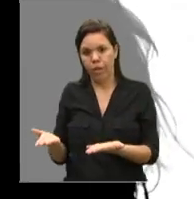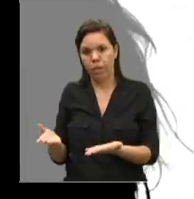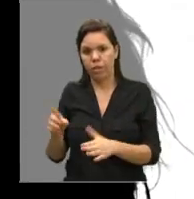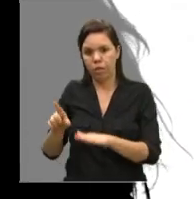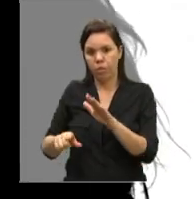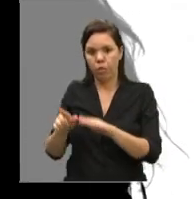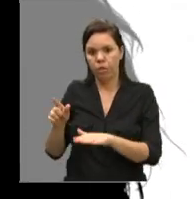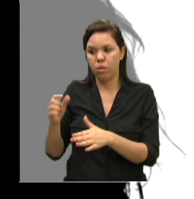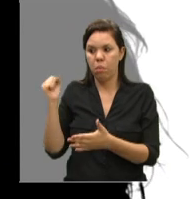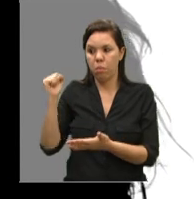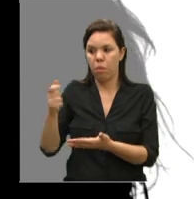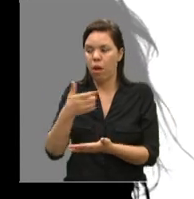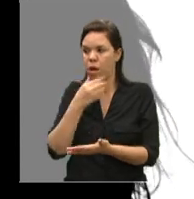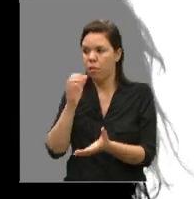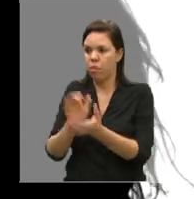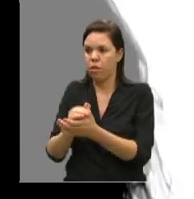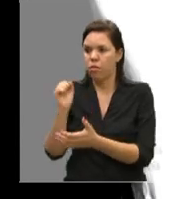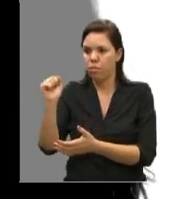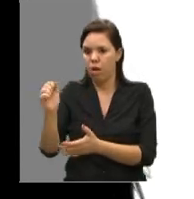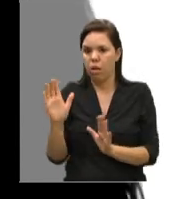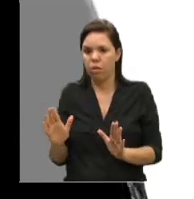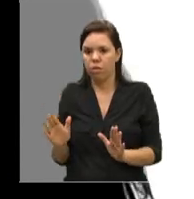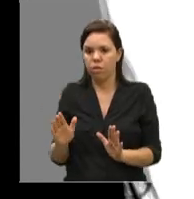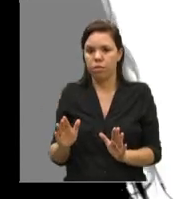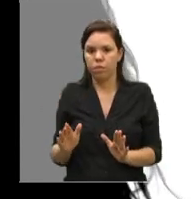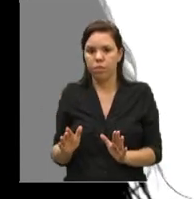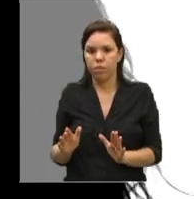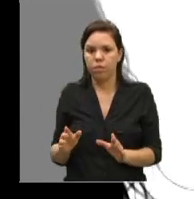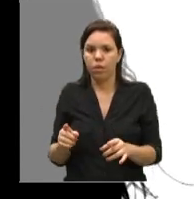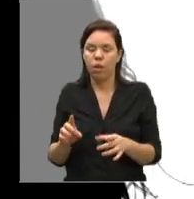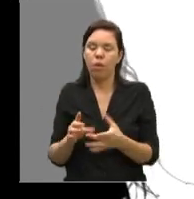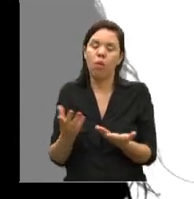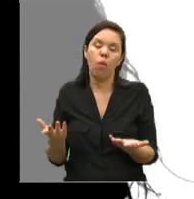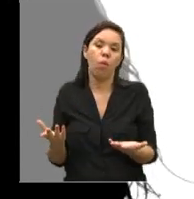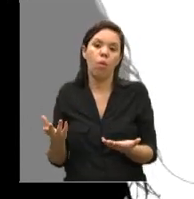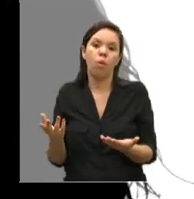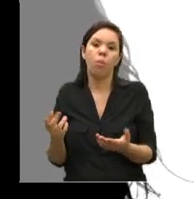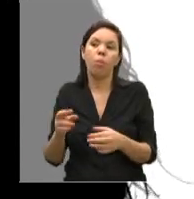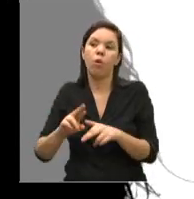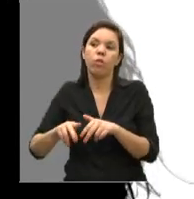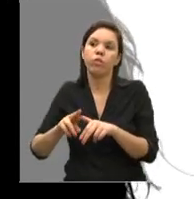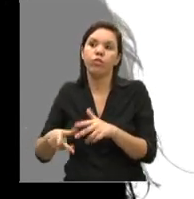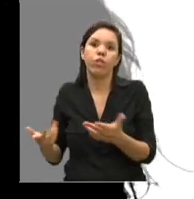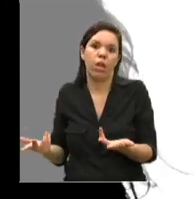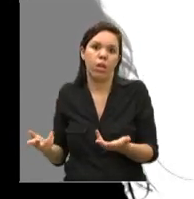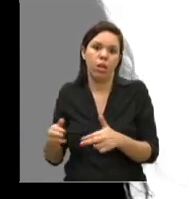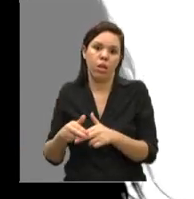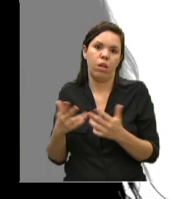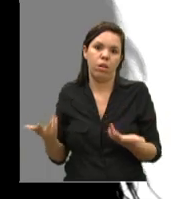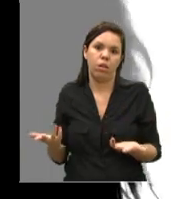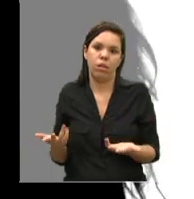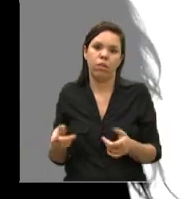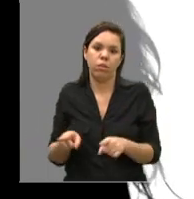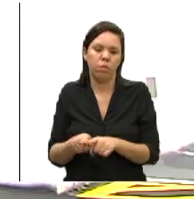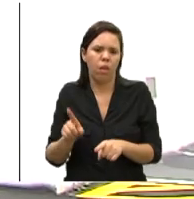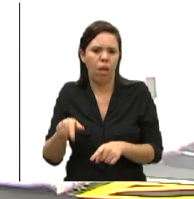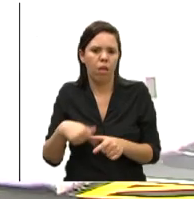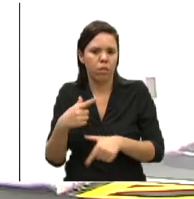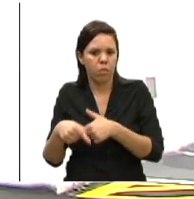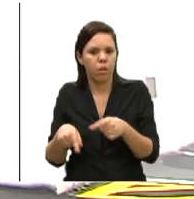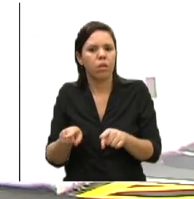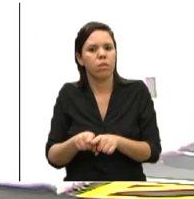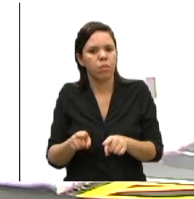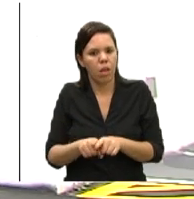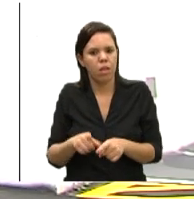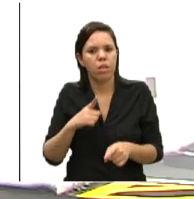feminicídio, né, que são assassinatos de mulheres ligados à violência de gênero. E são serviços importantes, tem